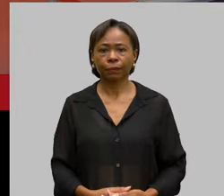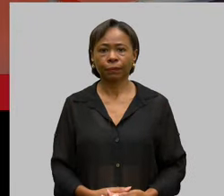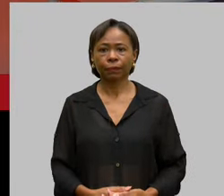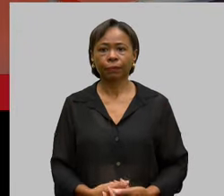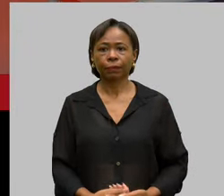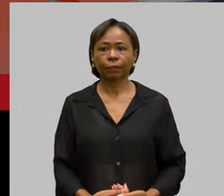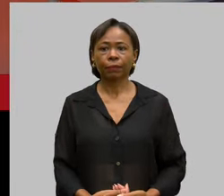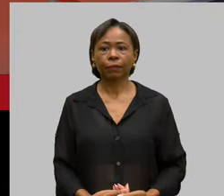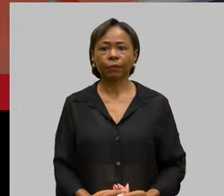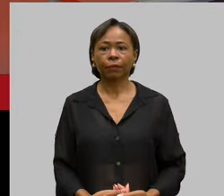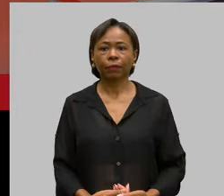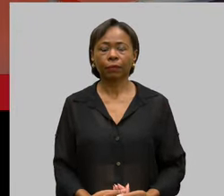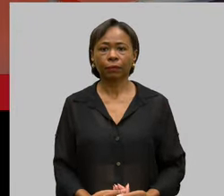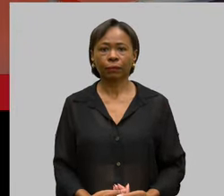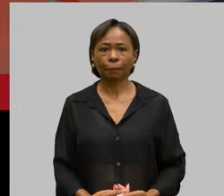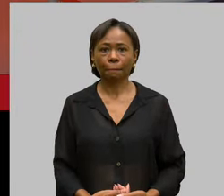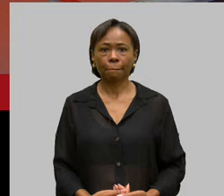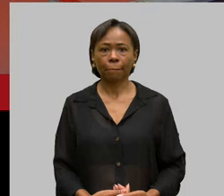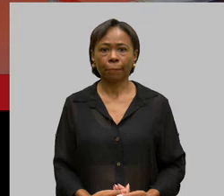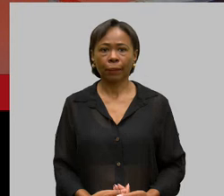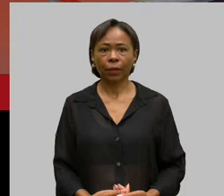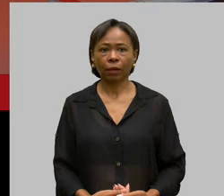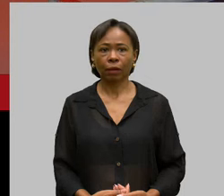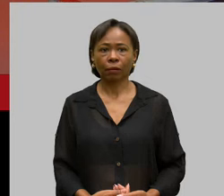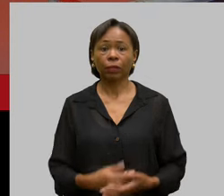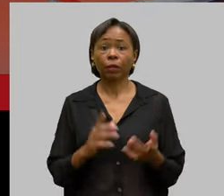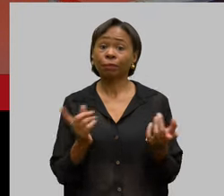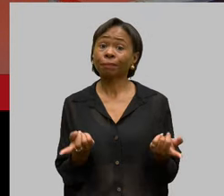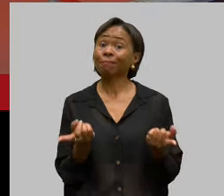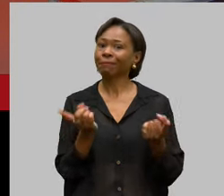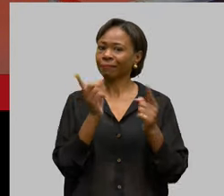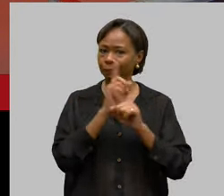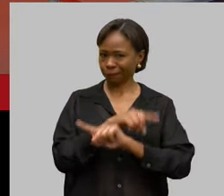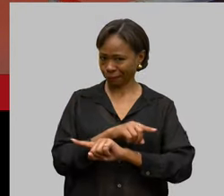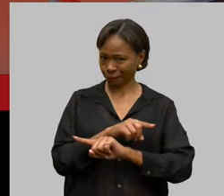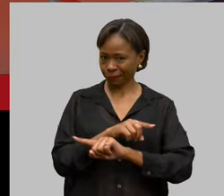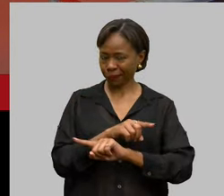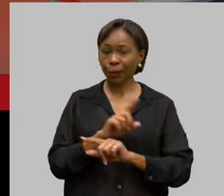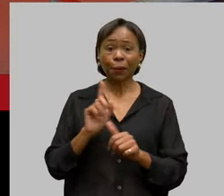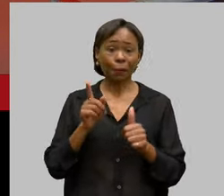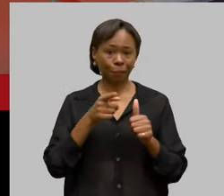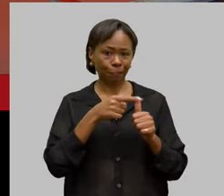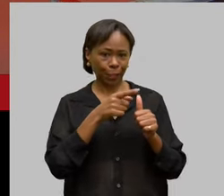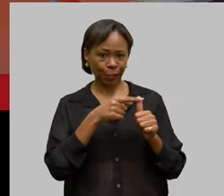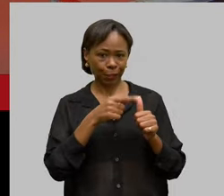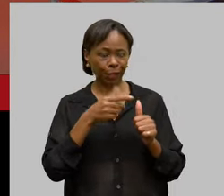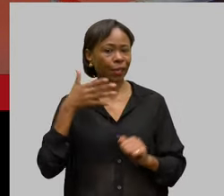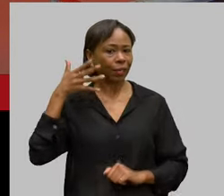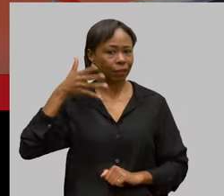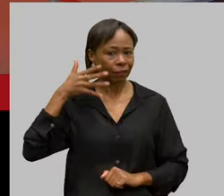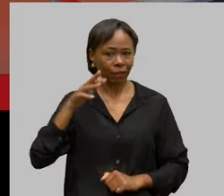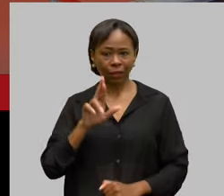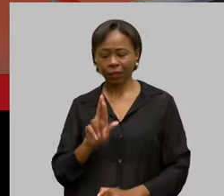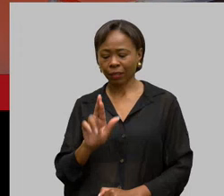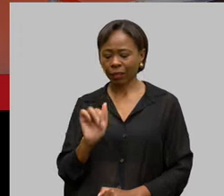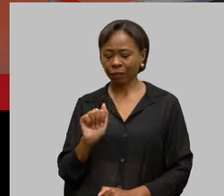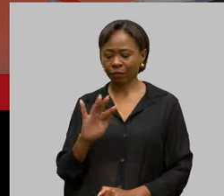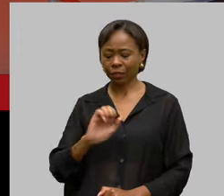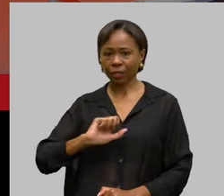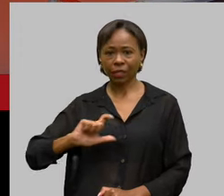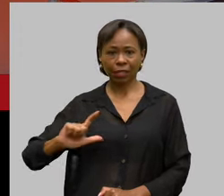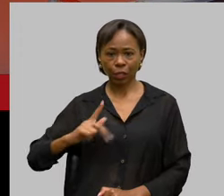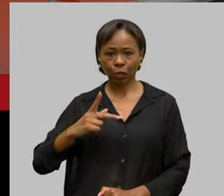pessoais portanto teremos uma inversão exato e falará primeiro o Senor Rafael Porto de